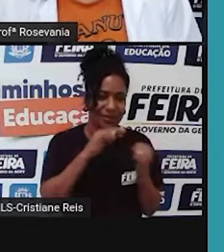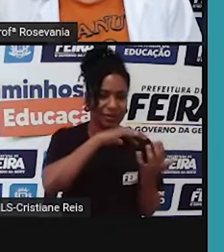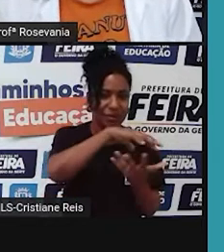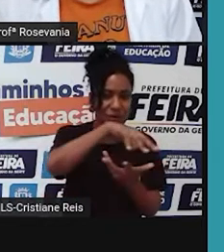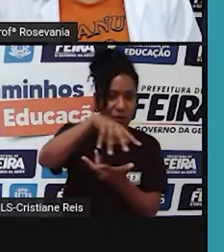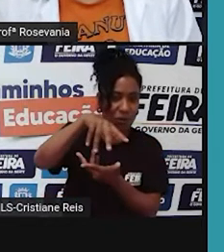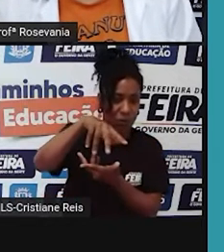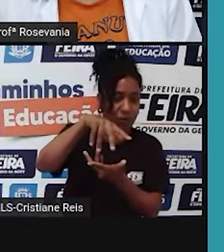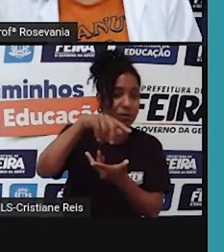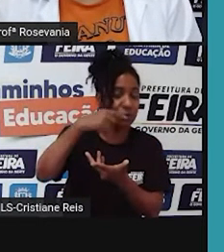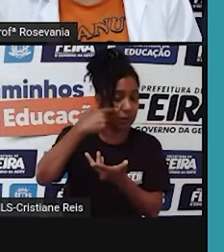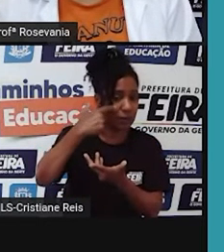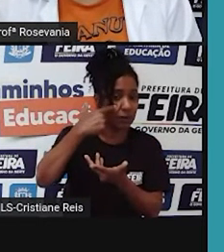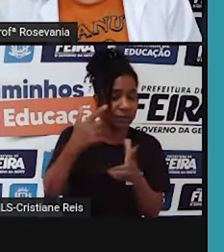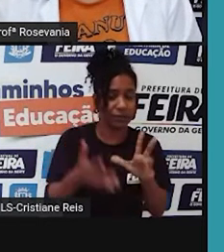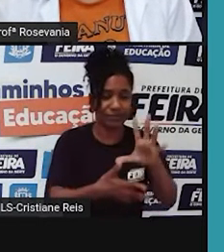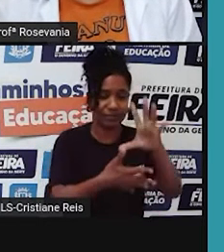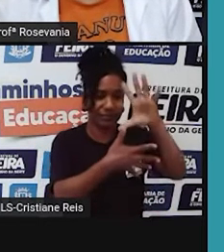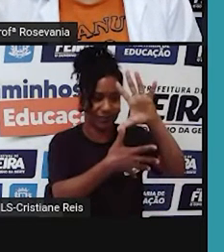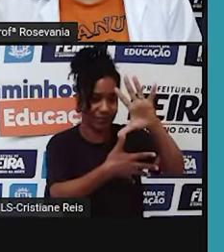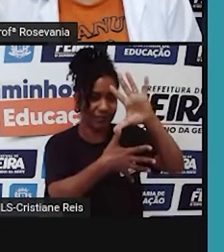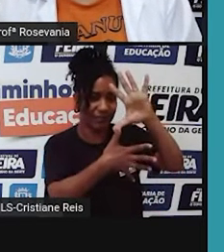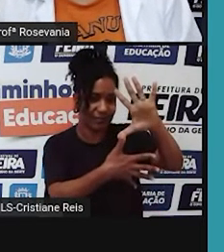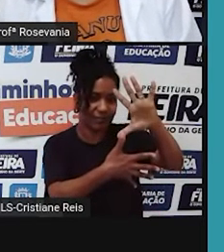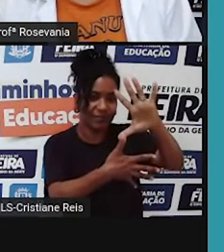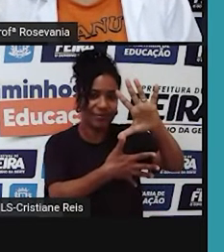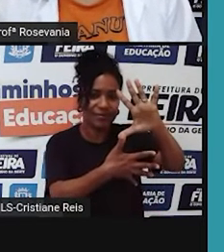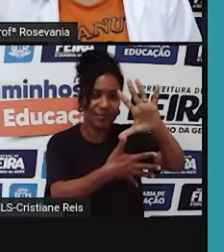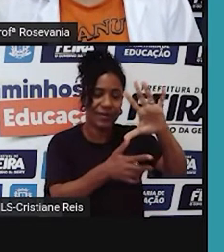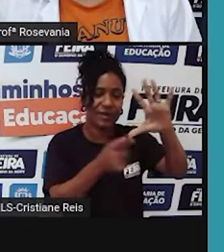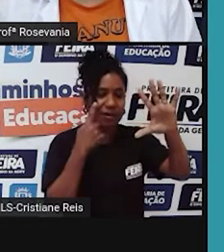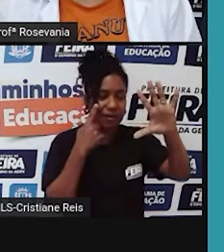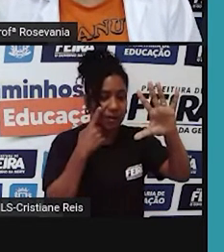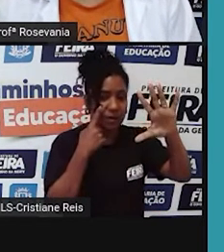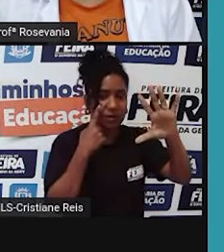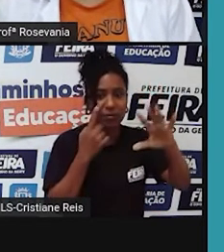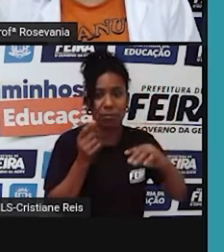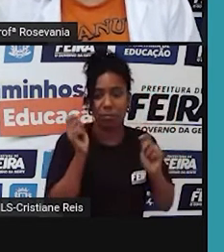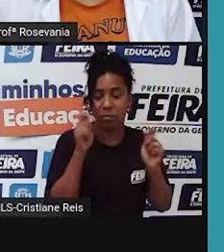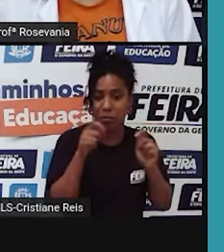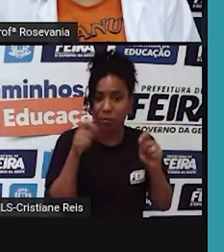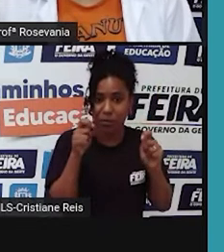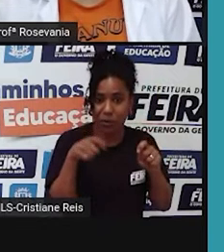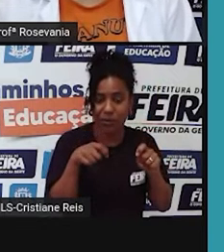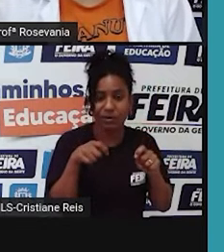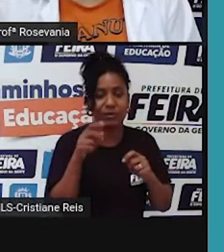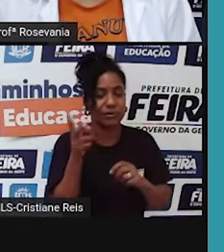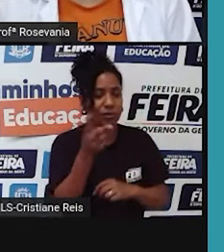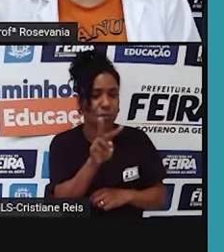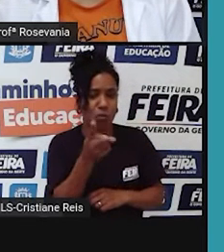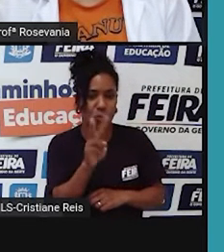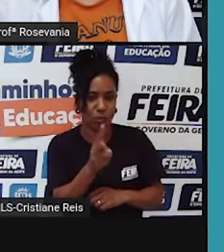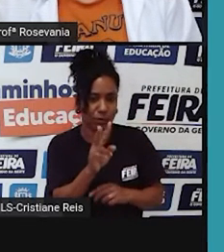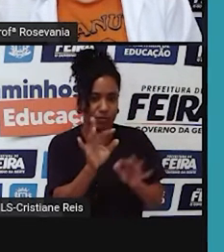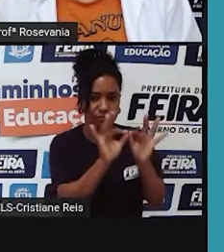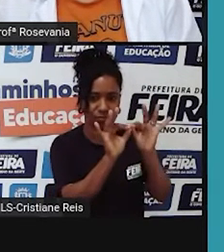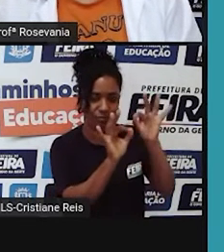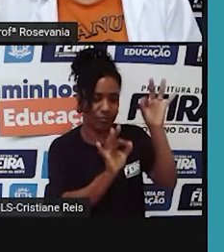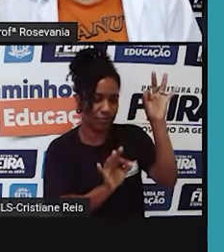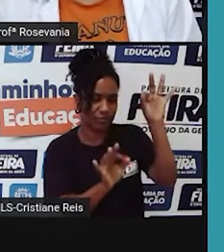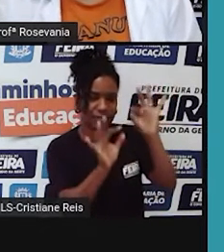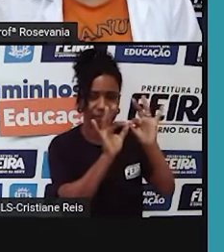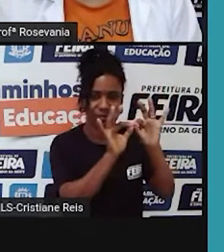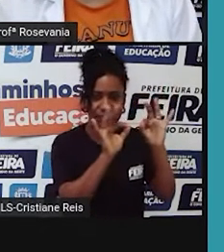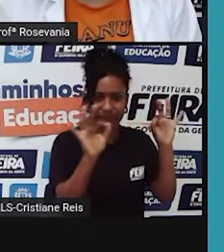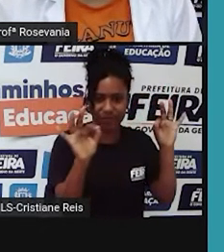encontrar ou os dois tipos ou um tipo desses de escala. O mais comum é a gente encontrar a escala gráfica. Como o